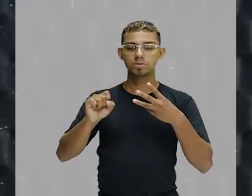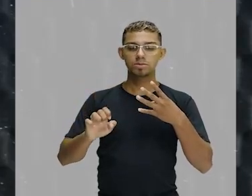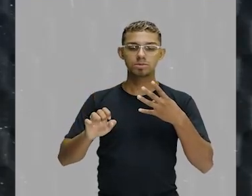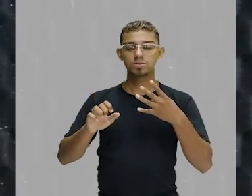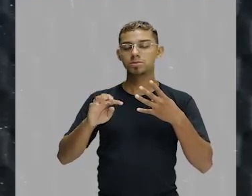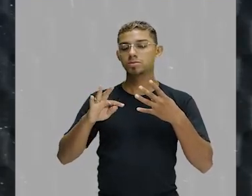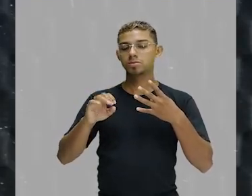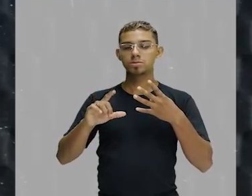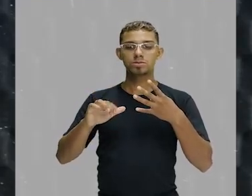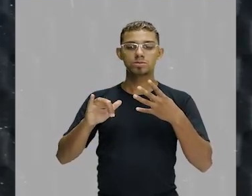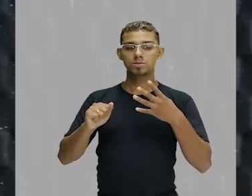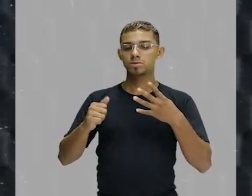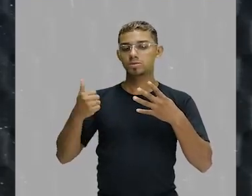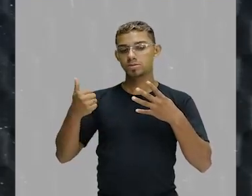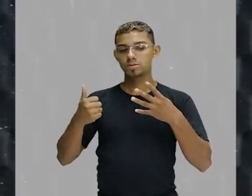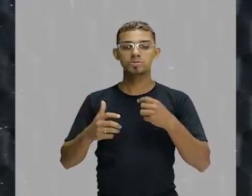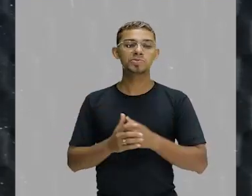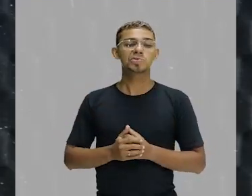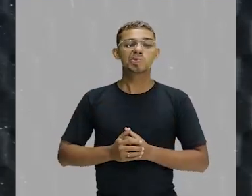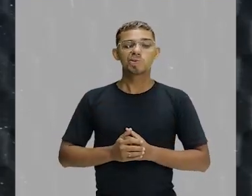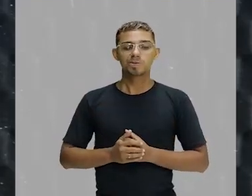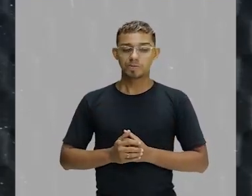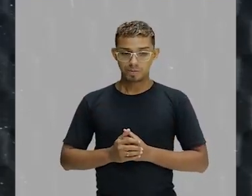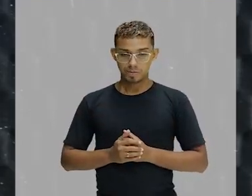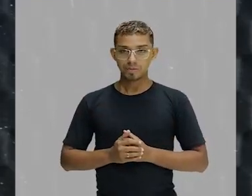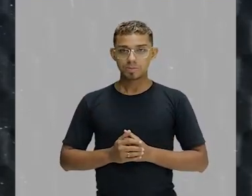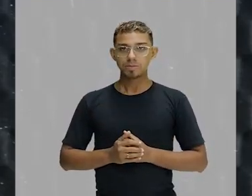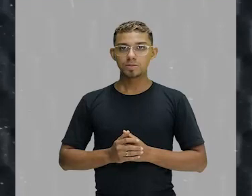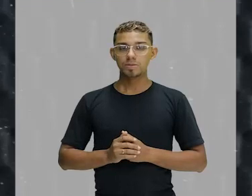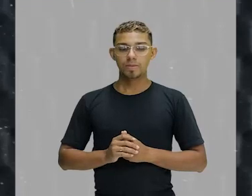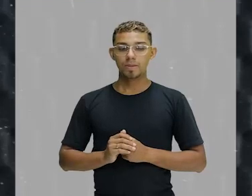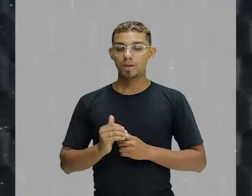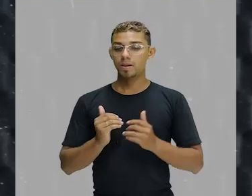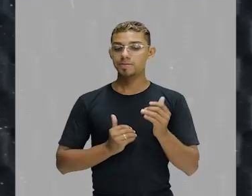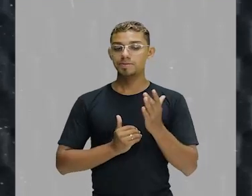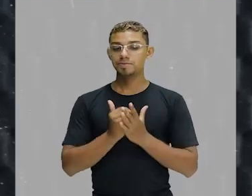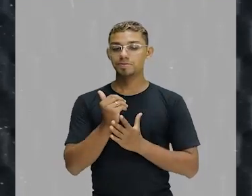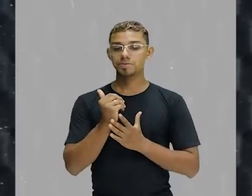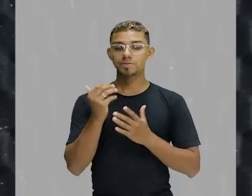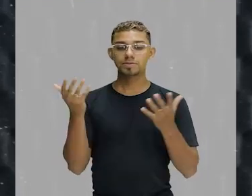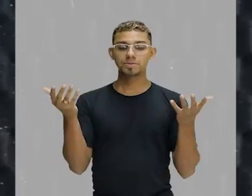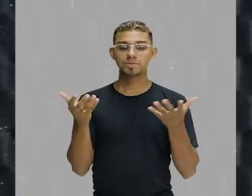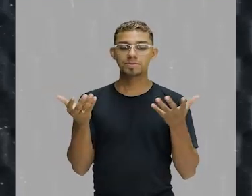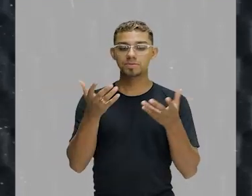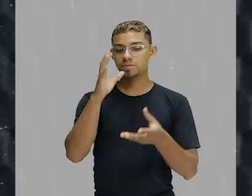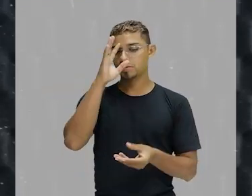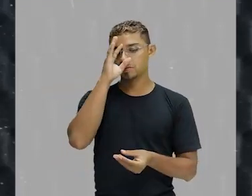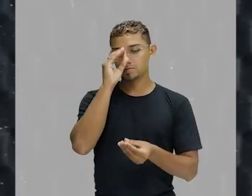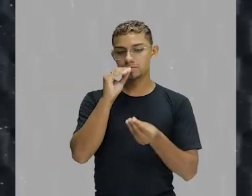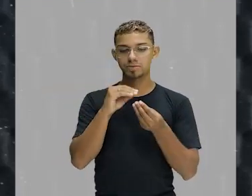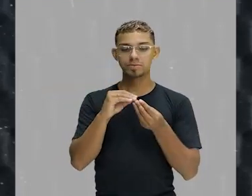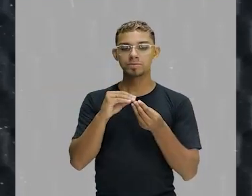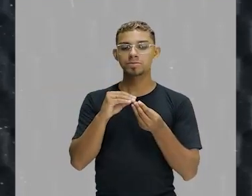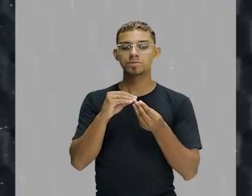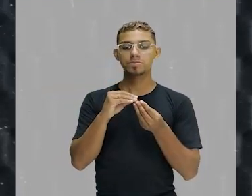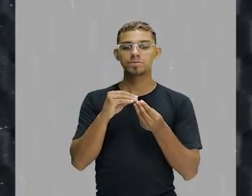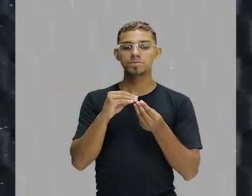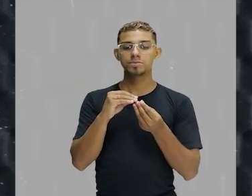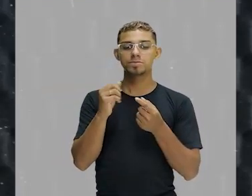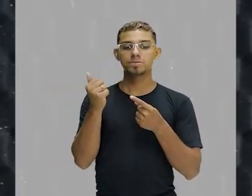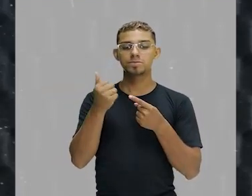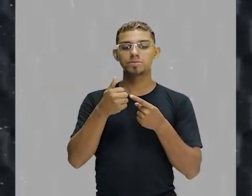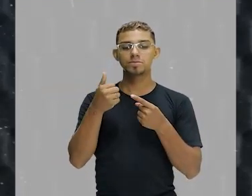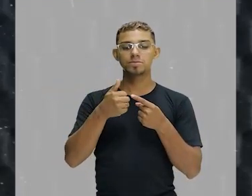telófase 1. Então, vamos começar, primeiramente, trabalhando essa